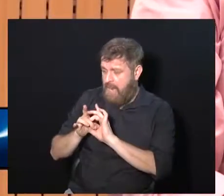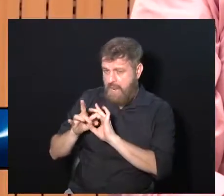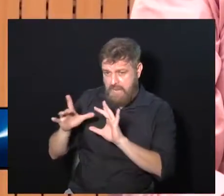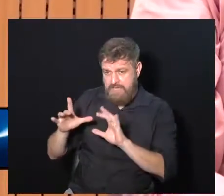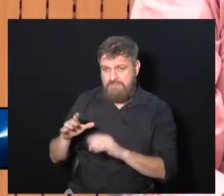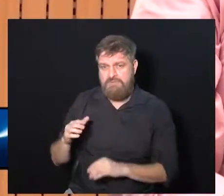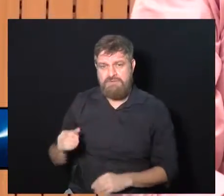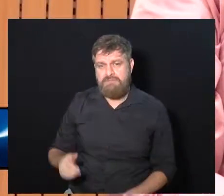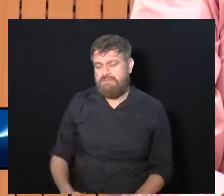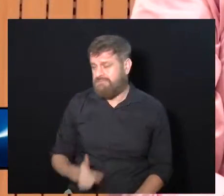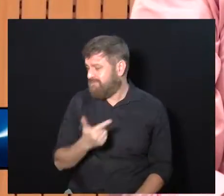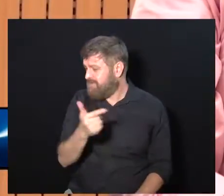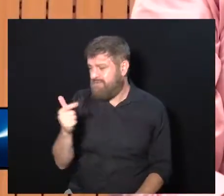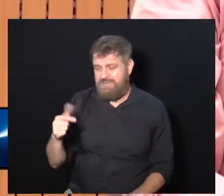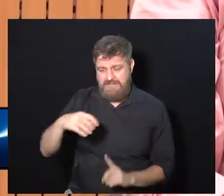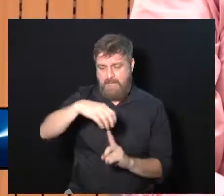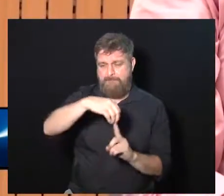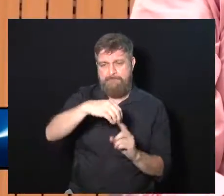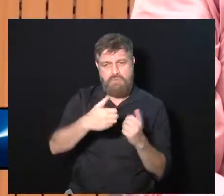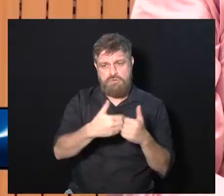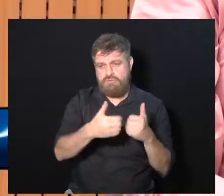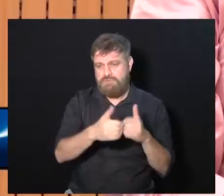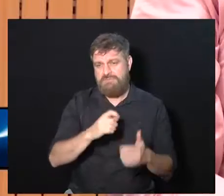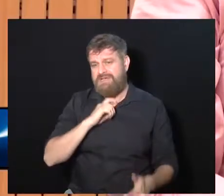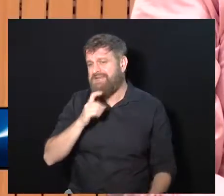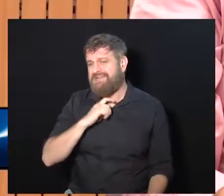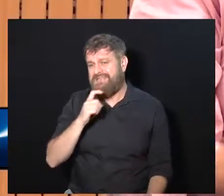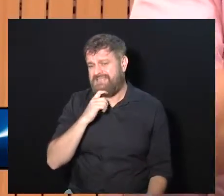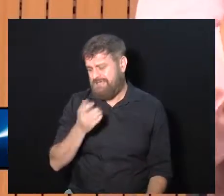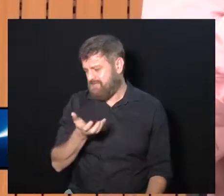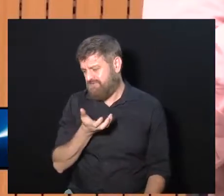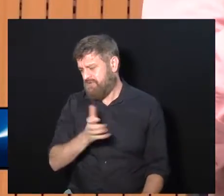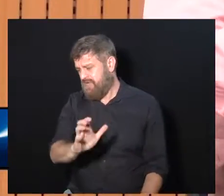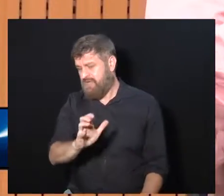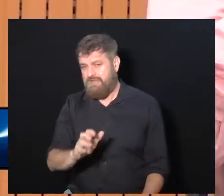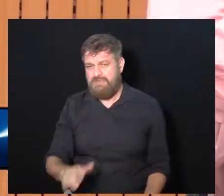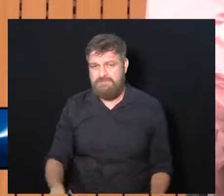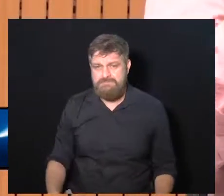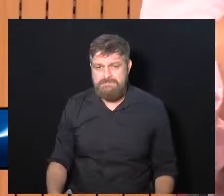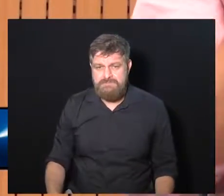deliberalidade, nós não teríamos pontos de ônibus na frente da casa de ninguém, né? Então, é o